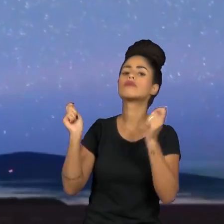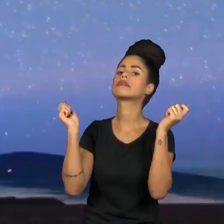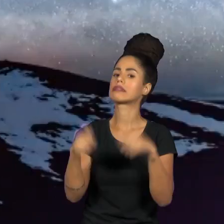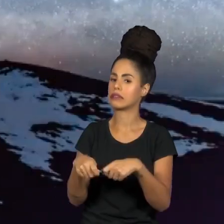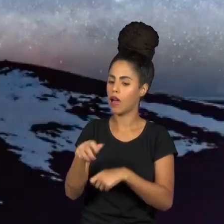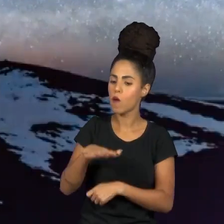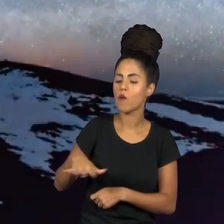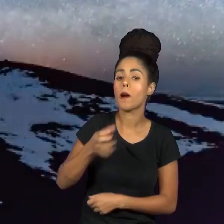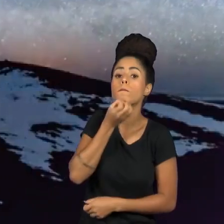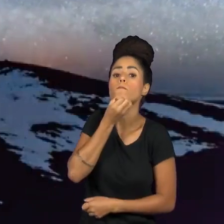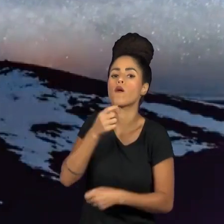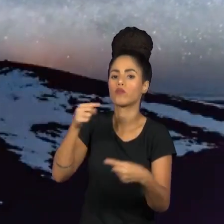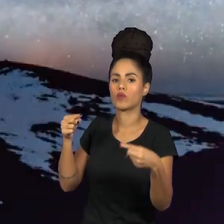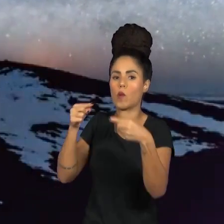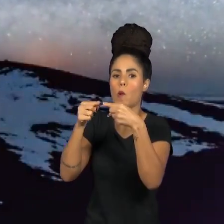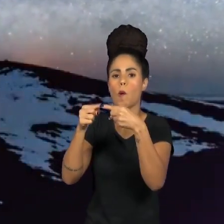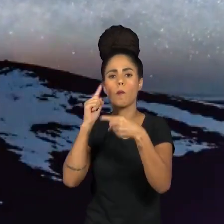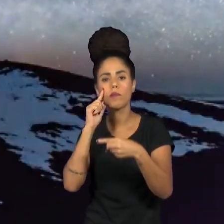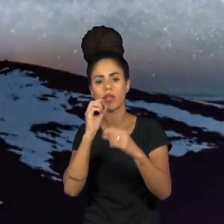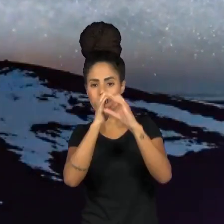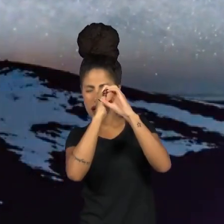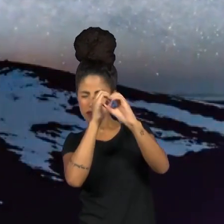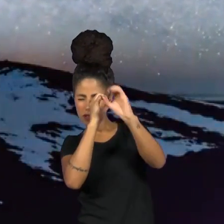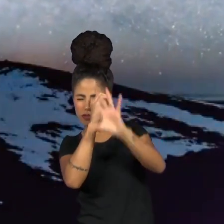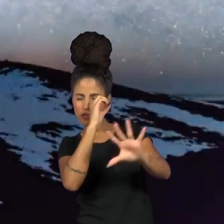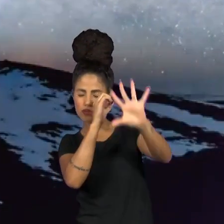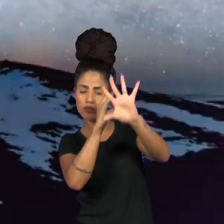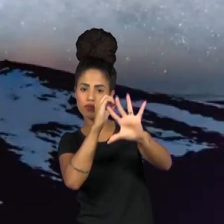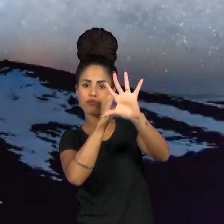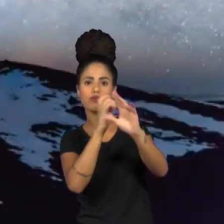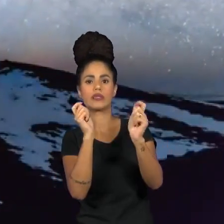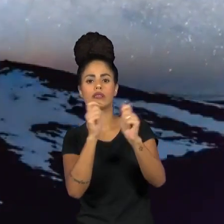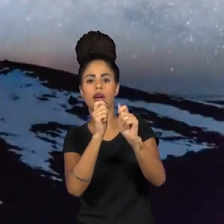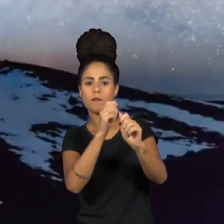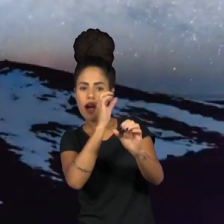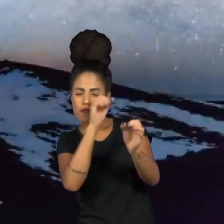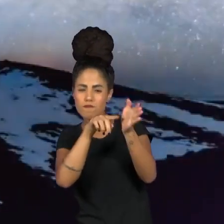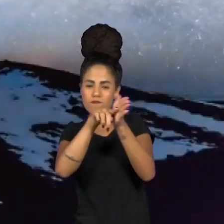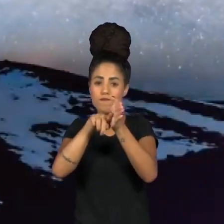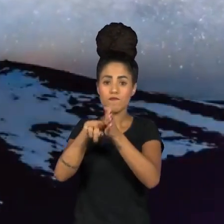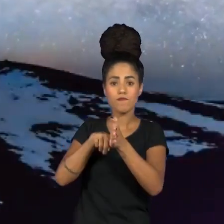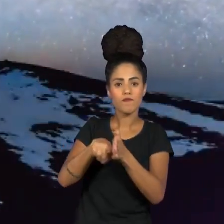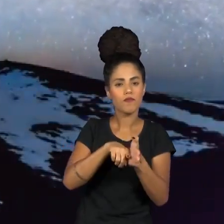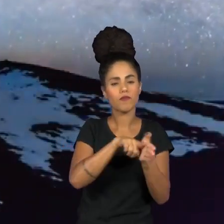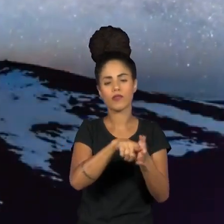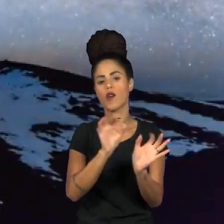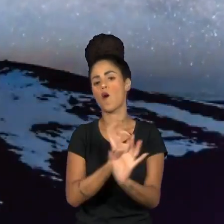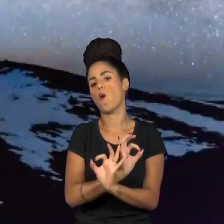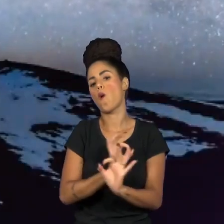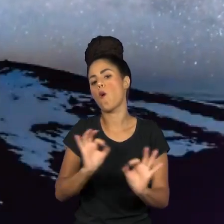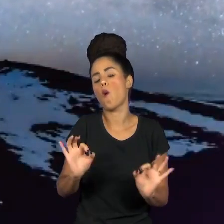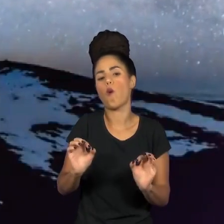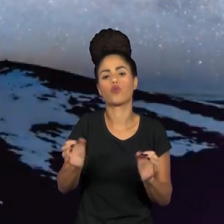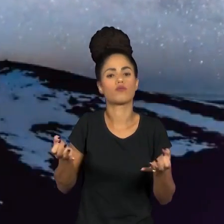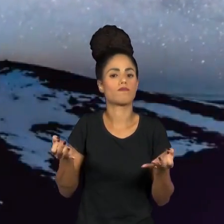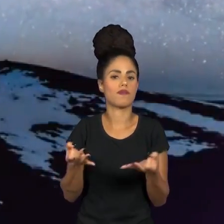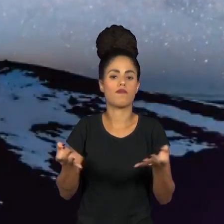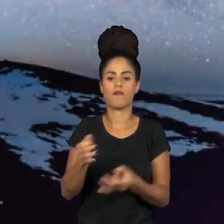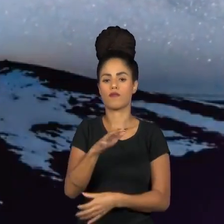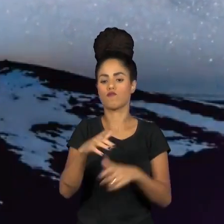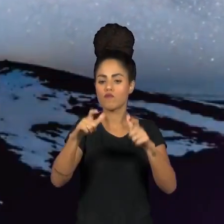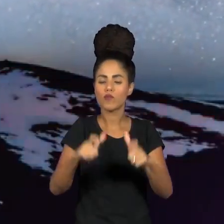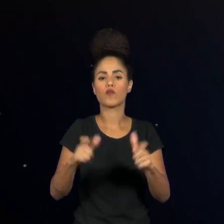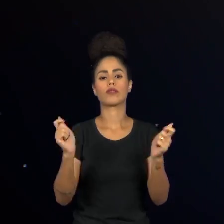Então, boa altitude, baixa luminosidade, pouco vapor de água é uma receita para você ter um